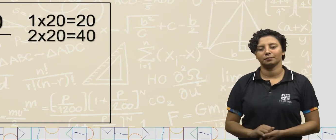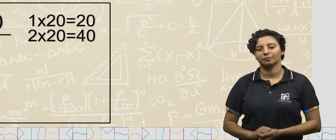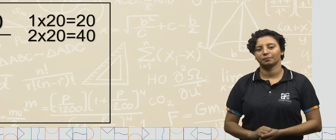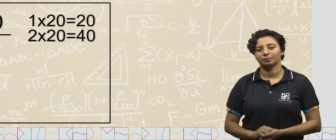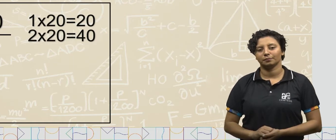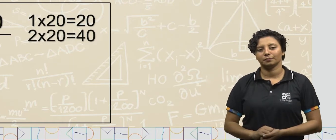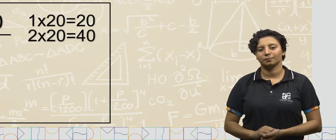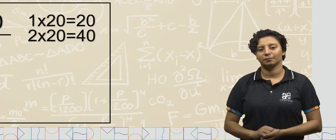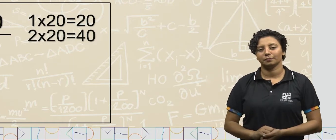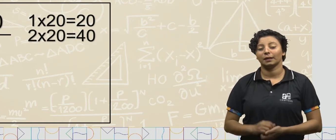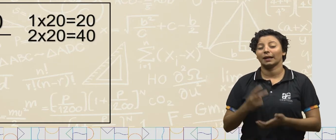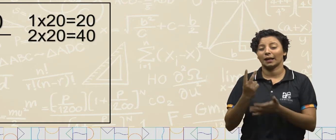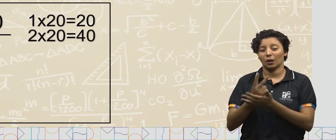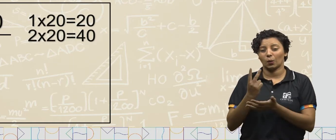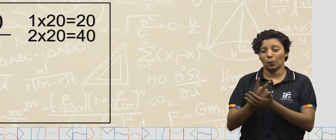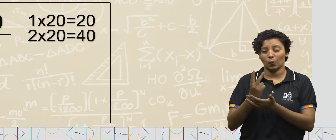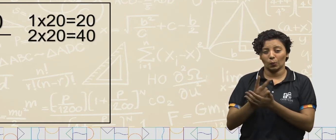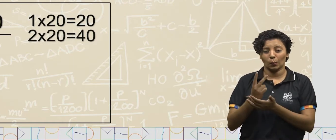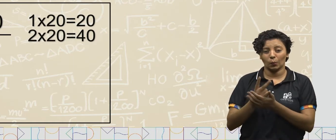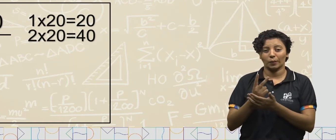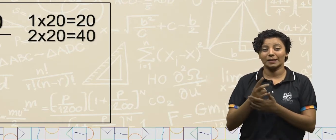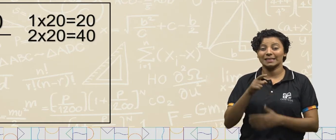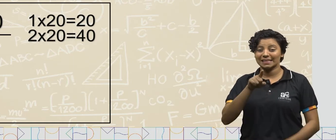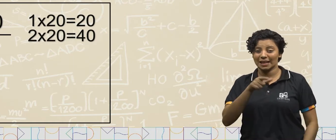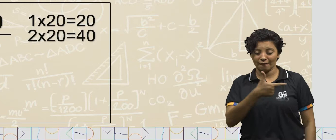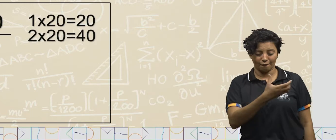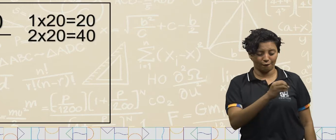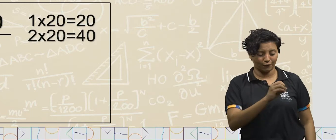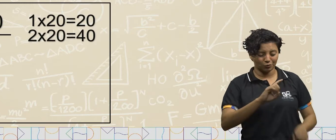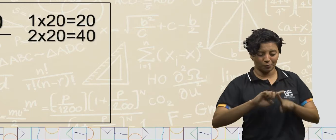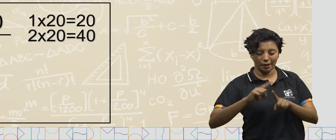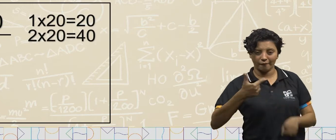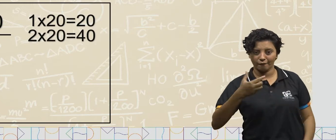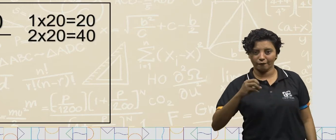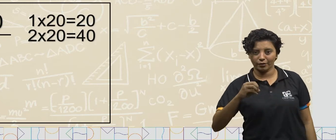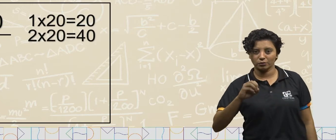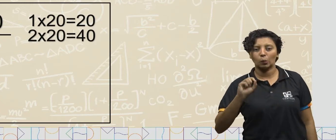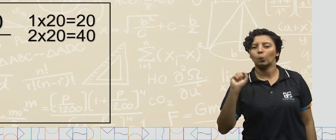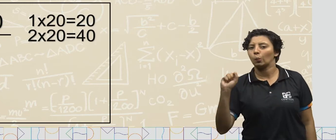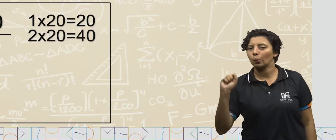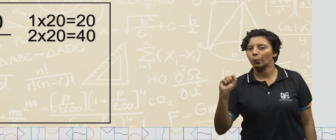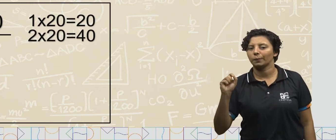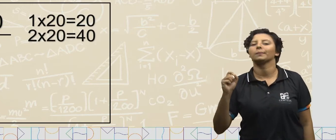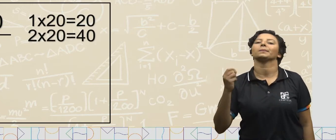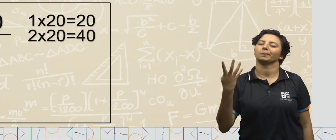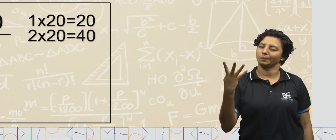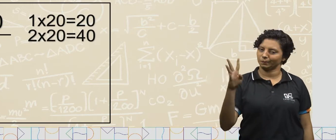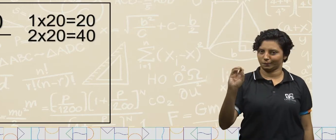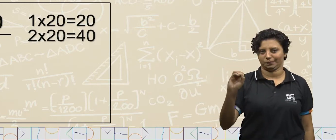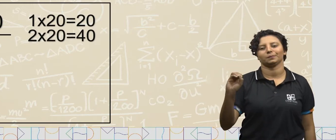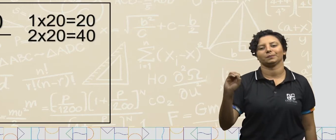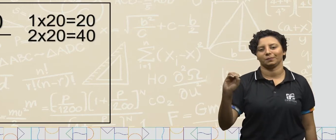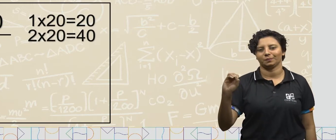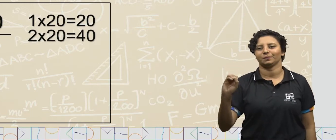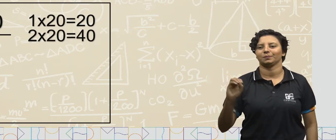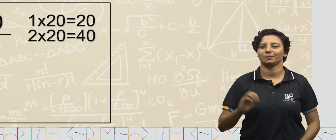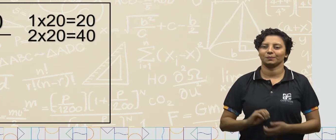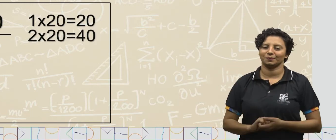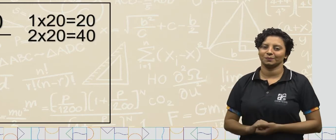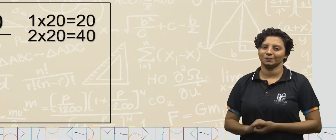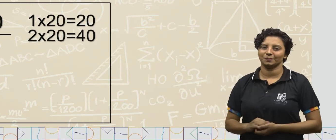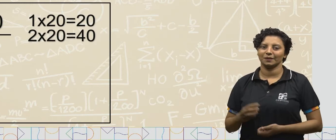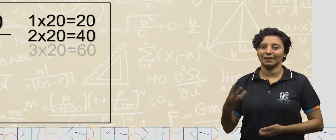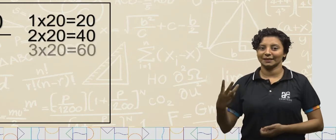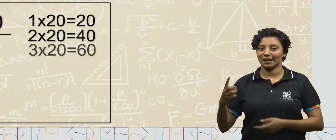40. Da mesma forma, se eu fizesse a soma de 20 mais 20.